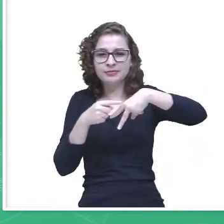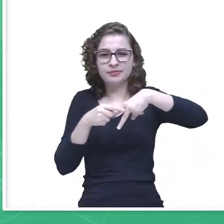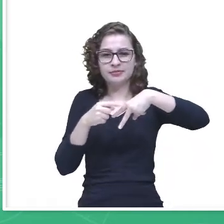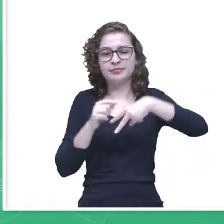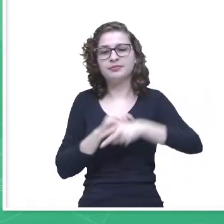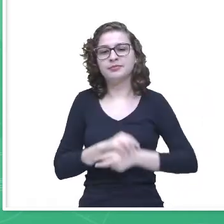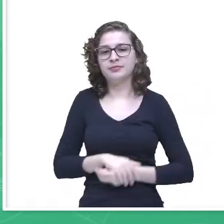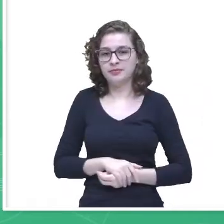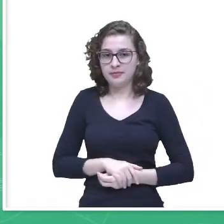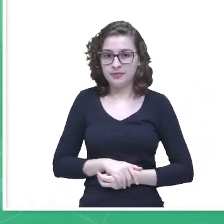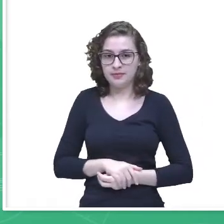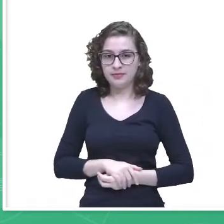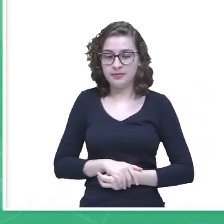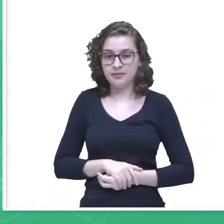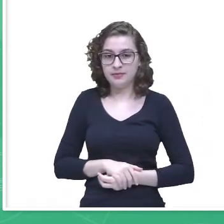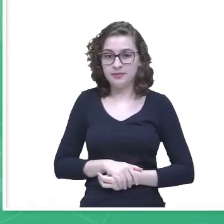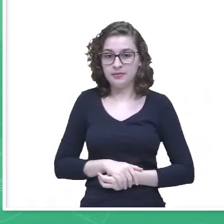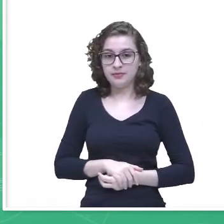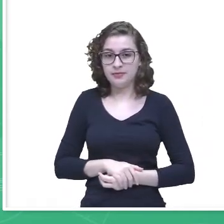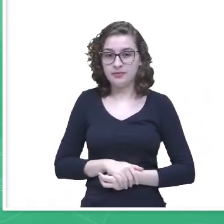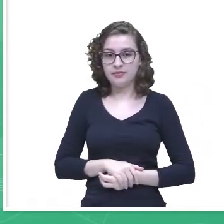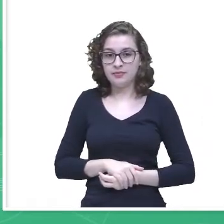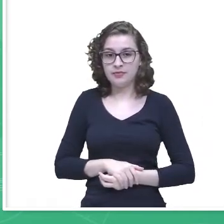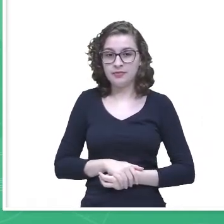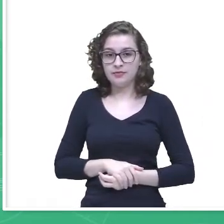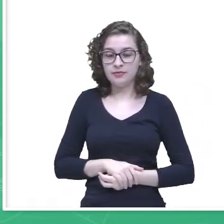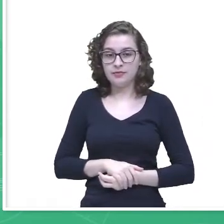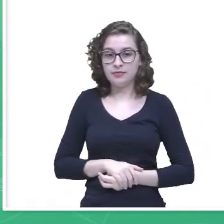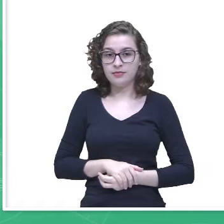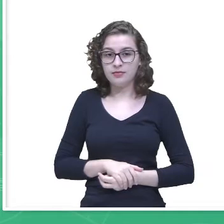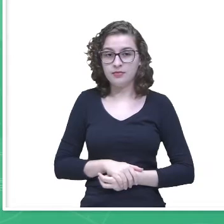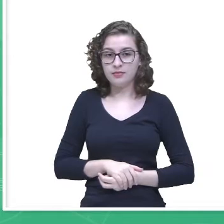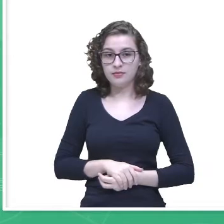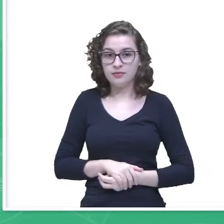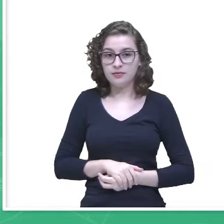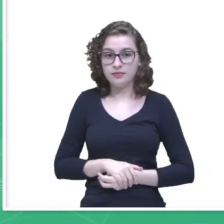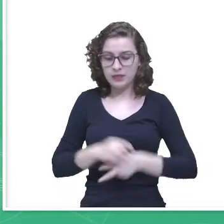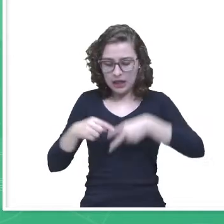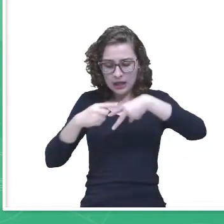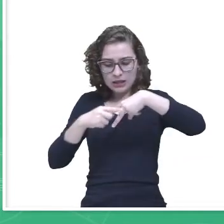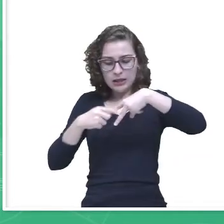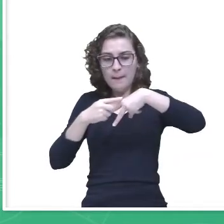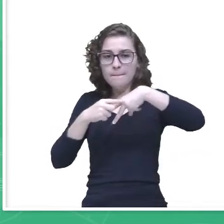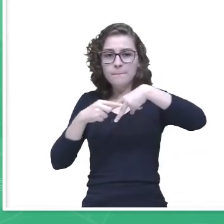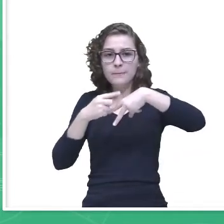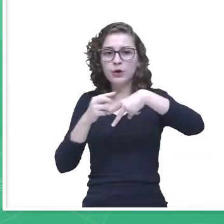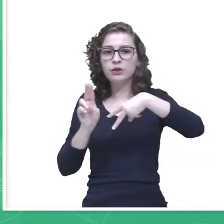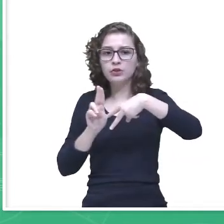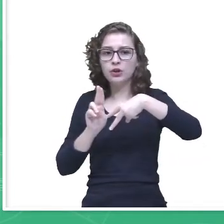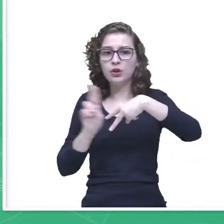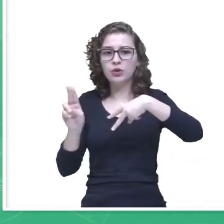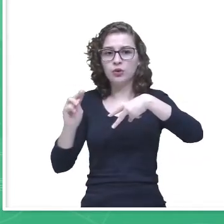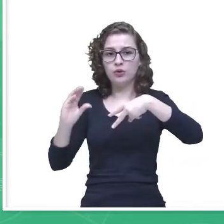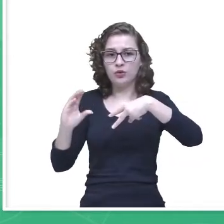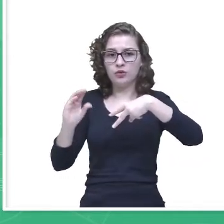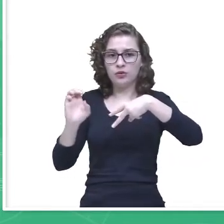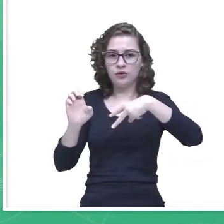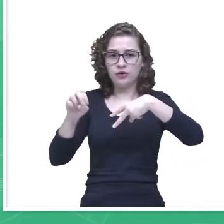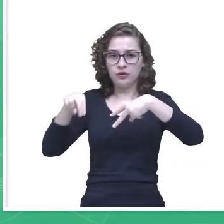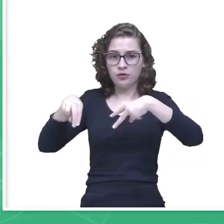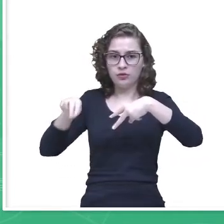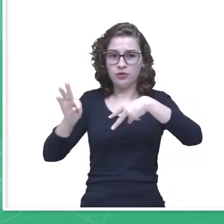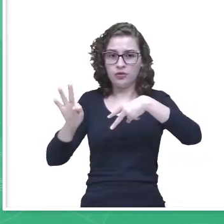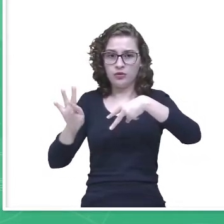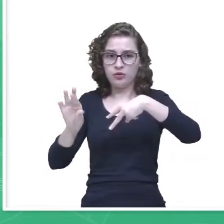essa bolinha. Essa bolinha é que é o centrômero. O centrômero que está unindo as